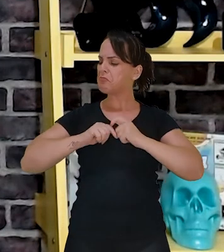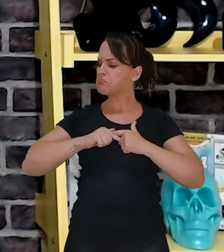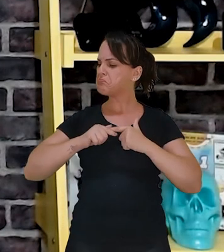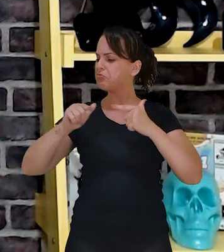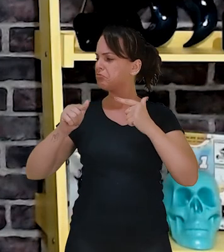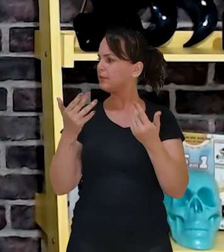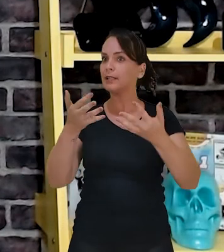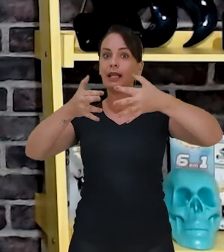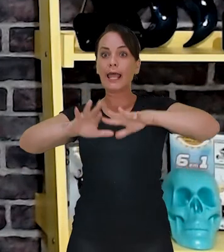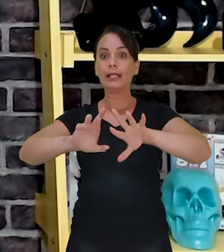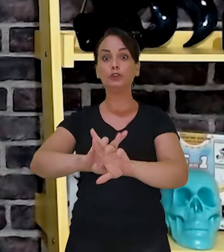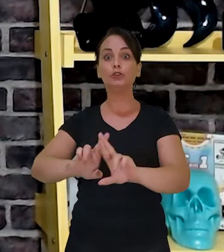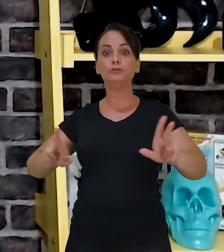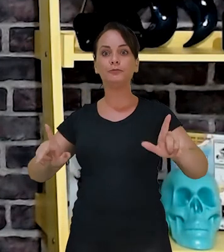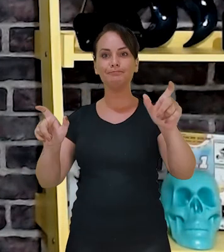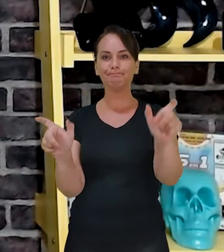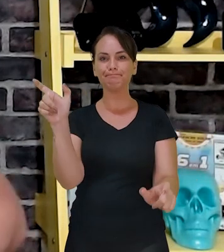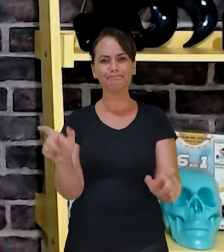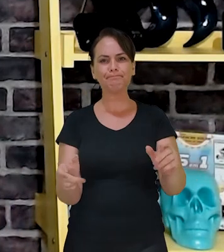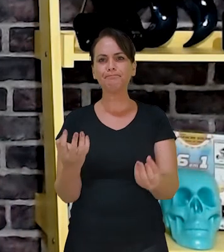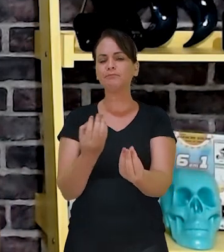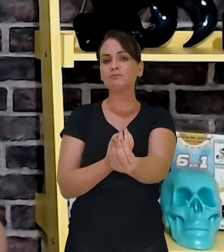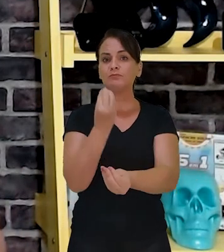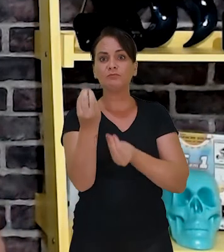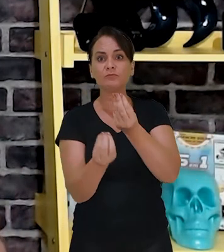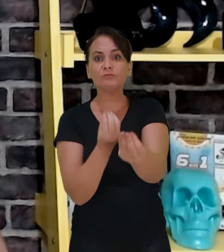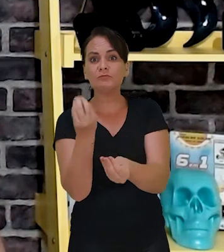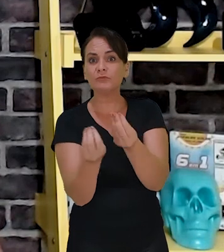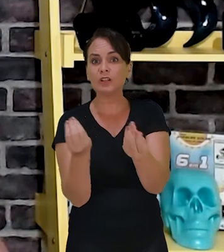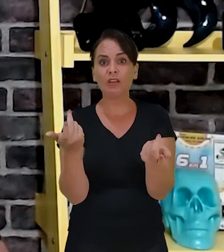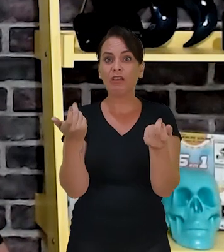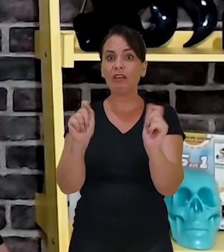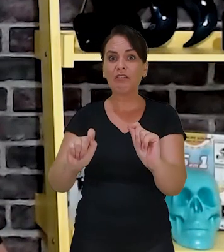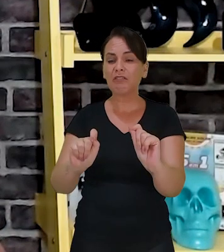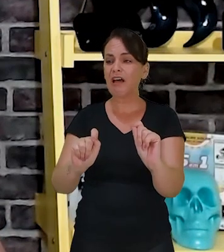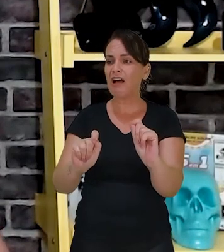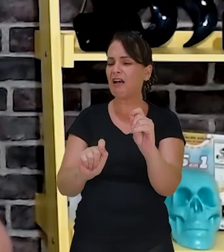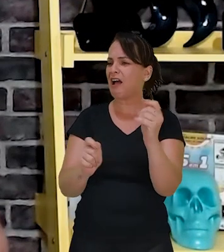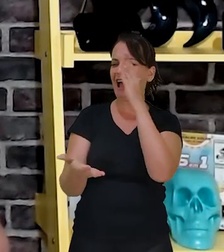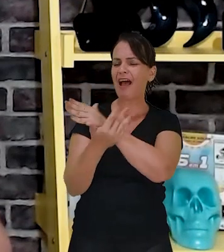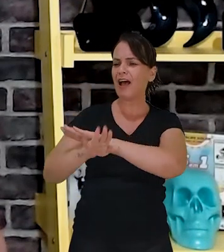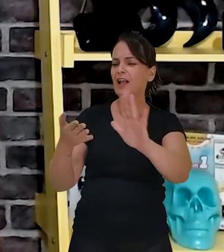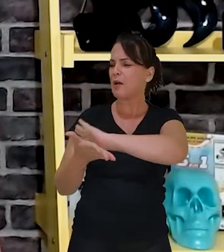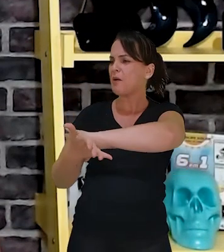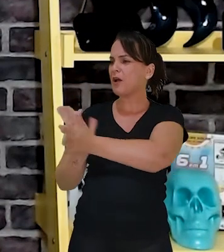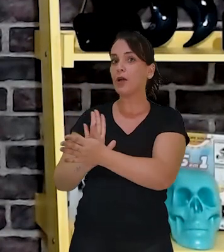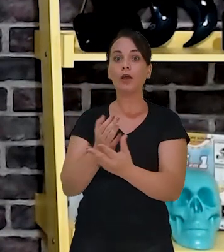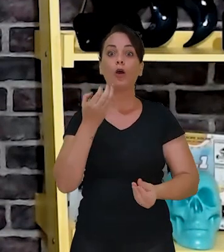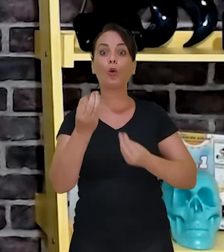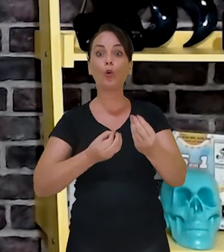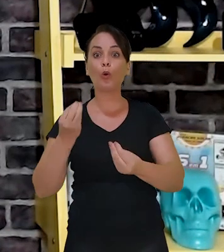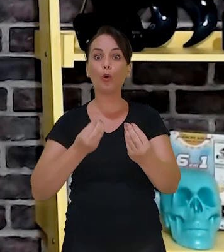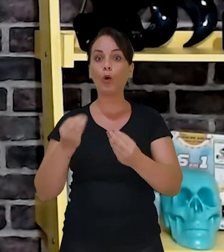para incluir as diferenças? Como nós podemos perder o preconceito? Como praticar